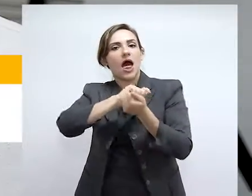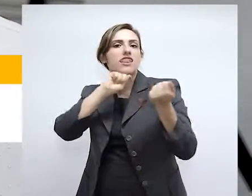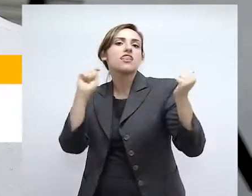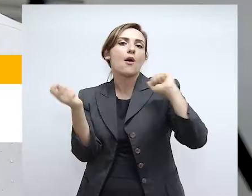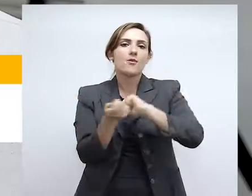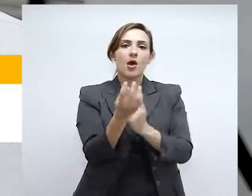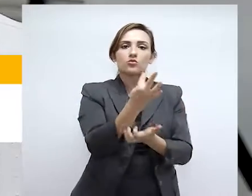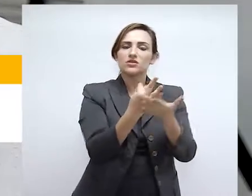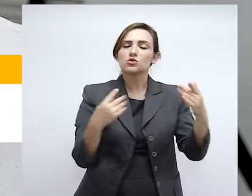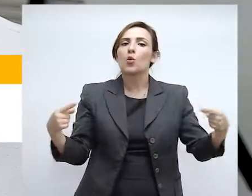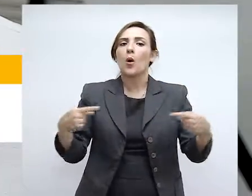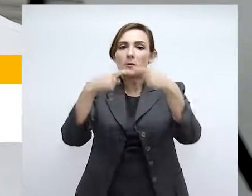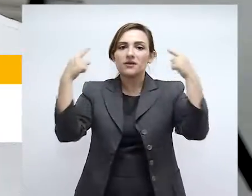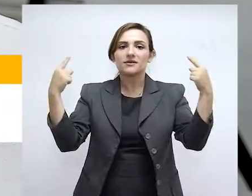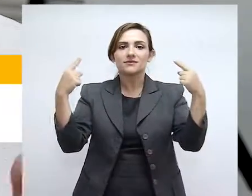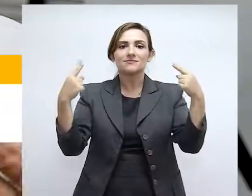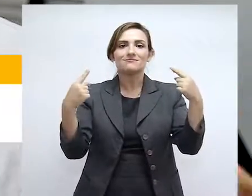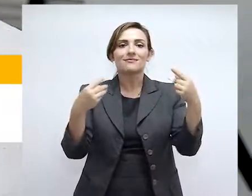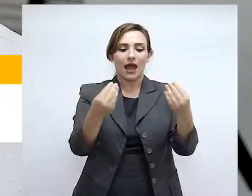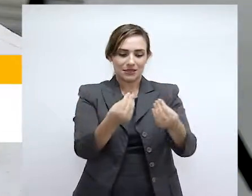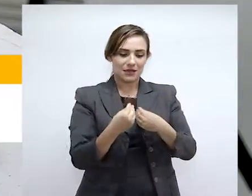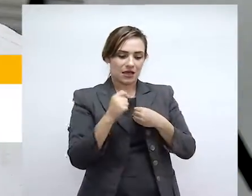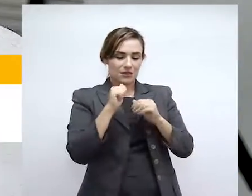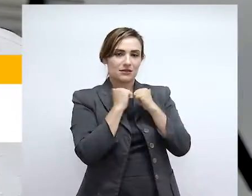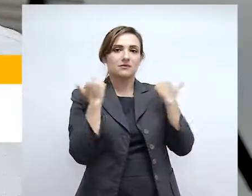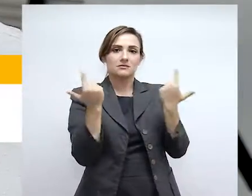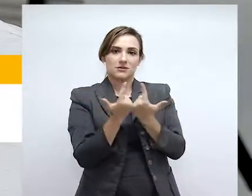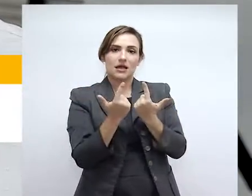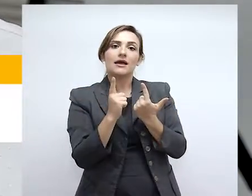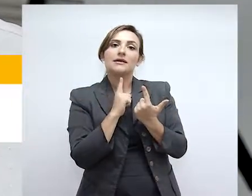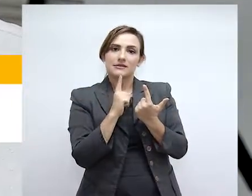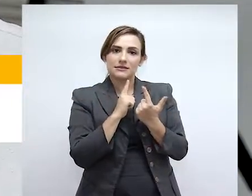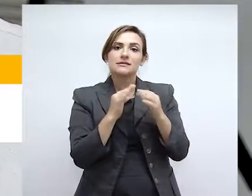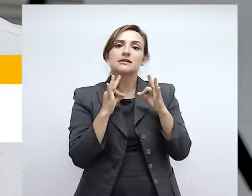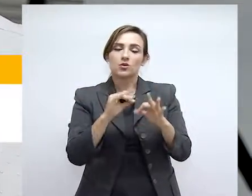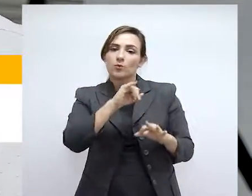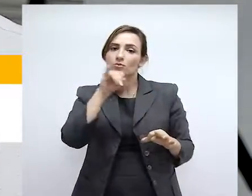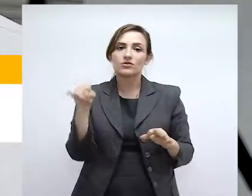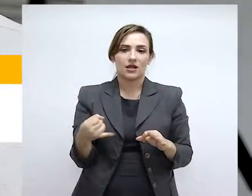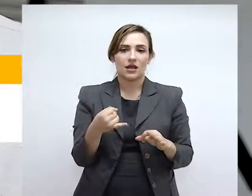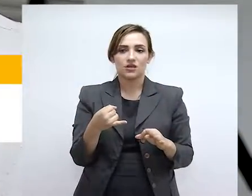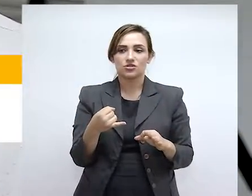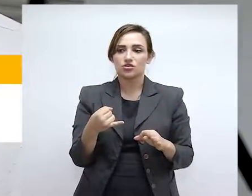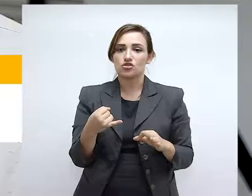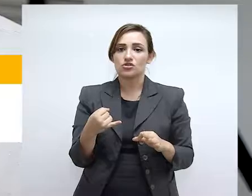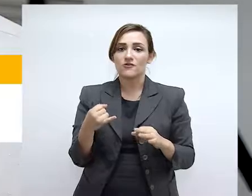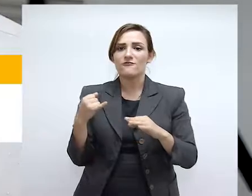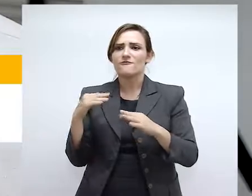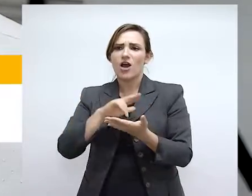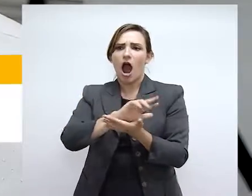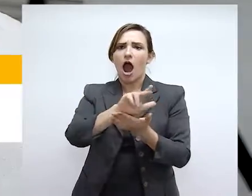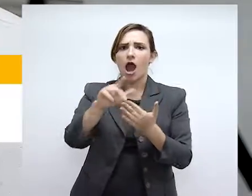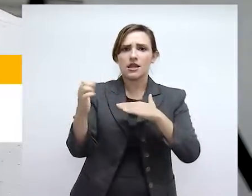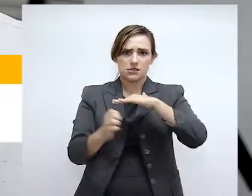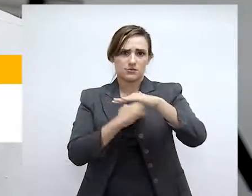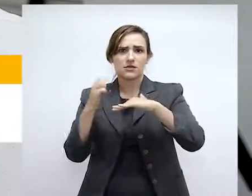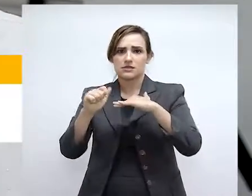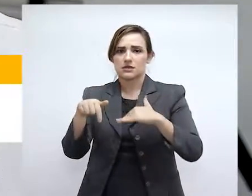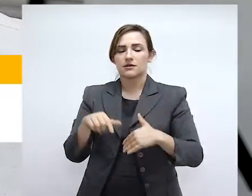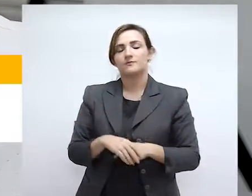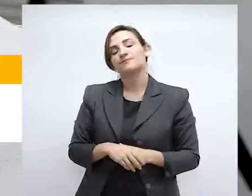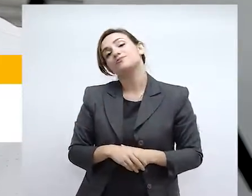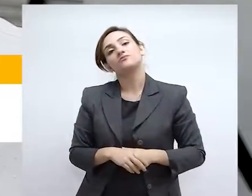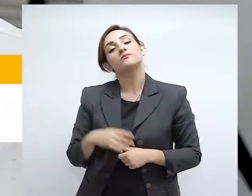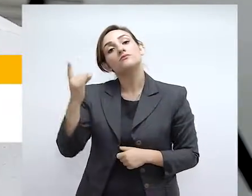consegue avançar e produzir um texto que nós vamos encaminhar para a Assembleia para que a gente tenha um ambiente regulatório propício a